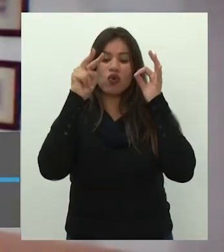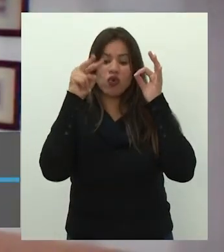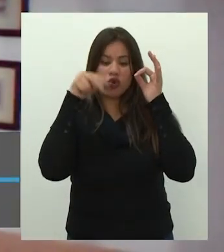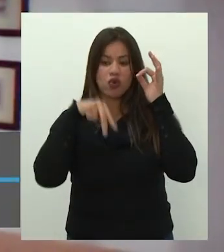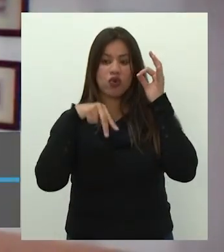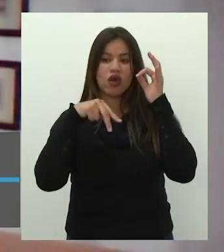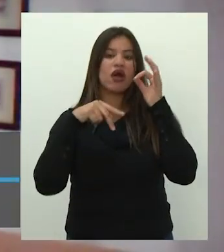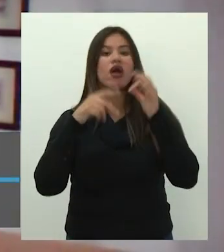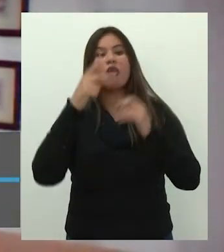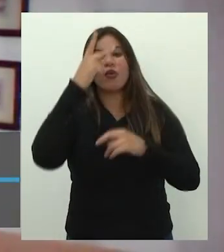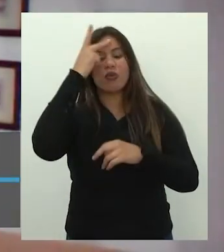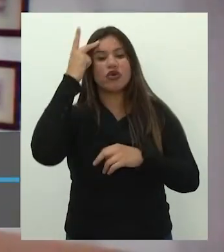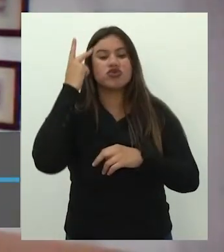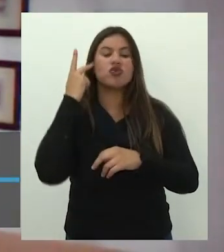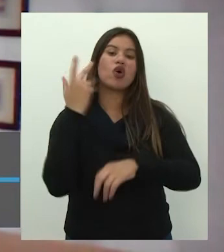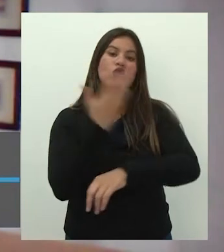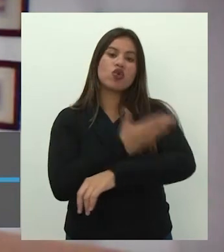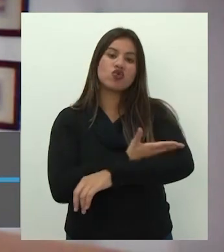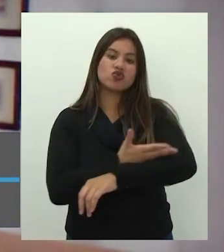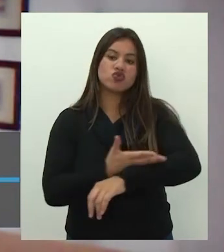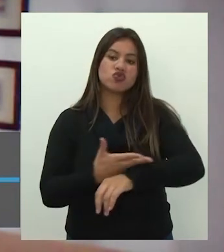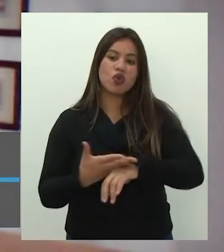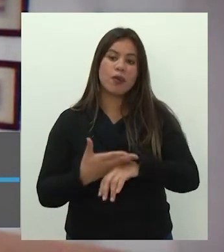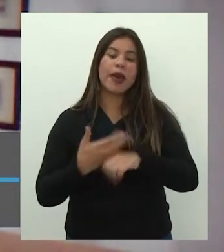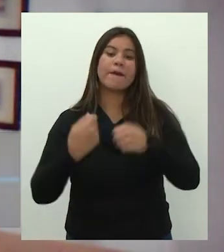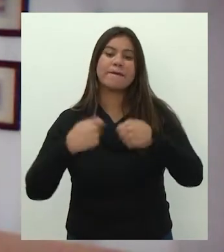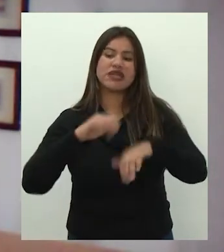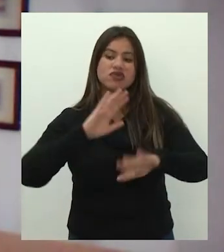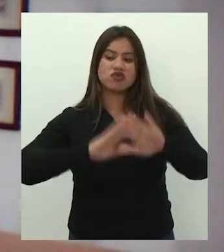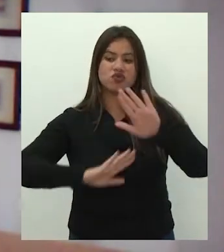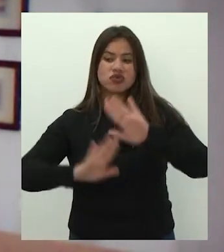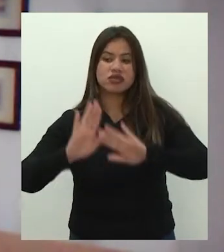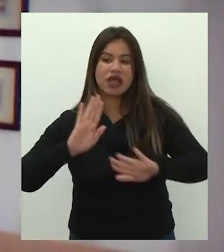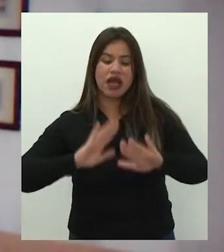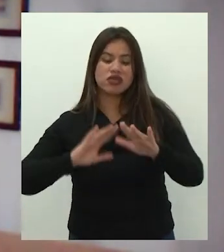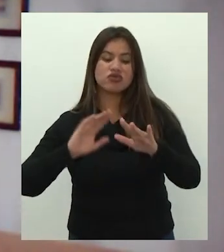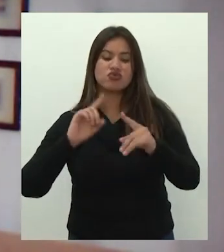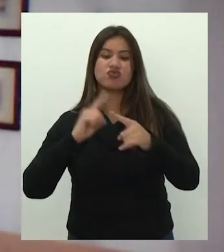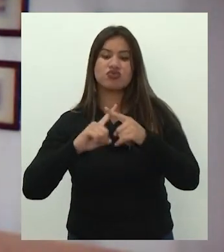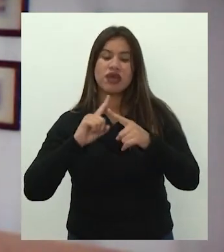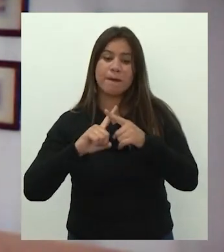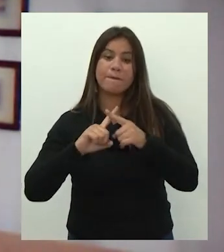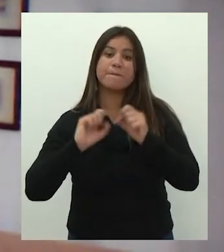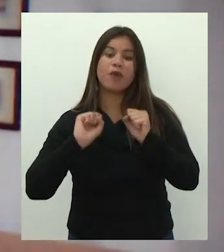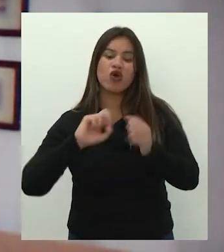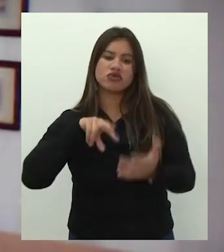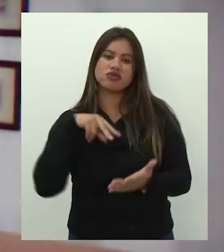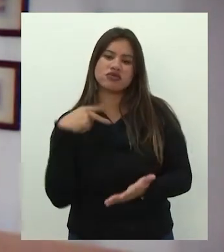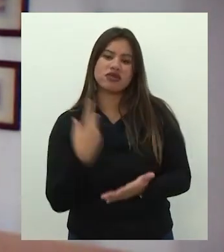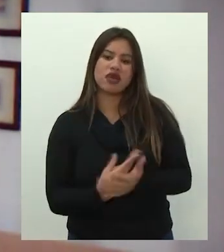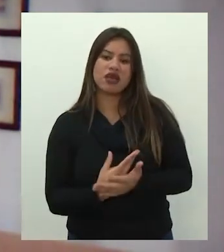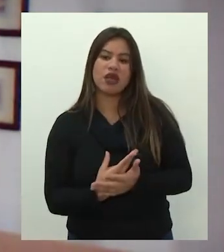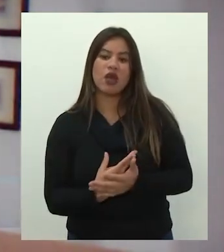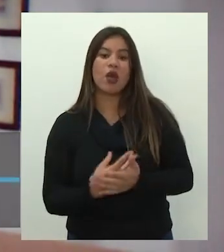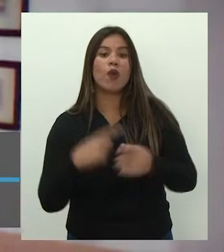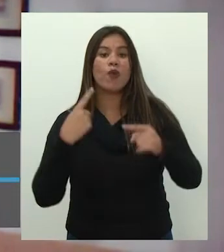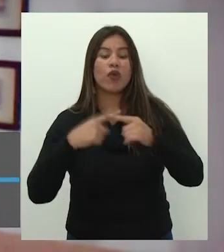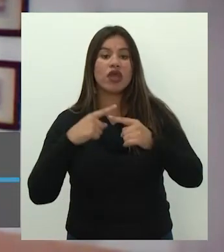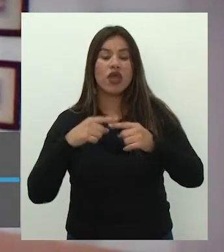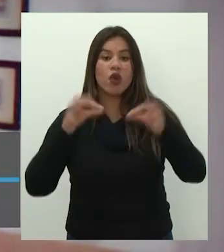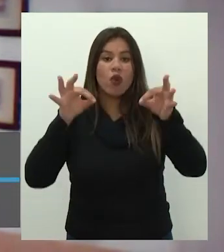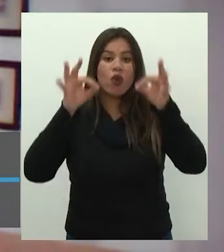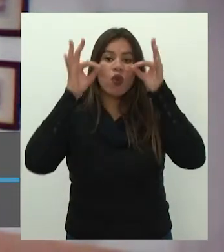se habituando ao óculos multifocal tem que ter muito cuidado para não cair, porque com esse óculos,